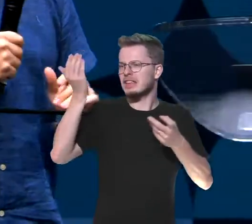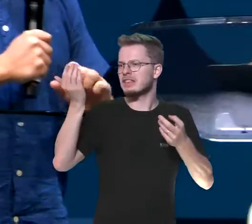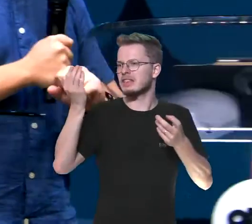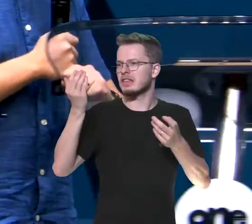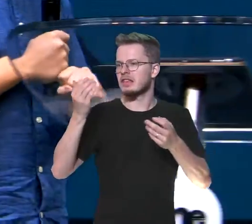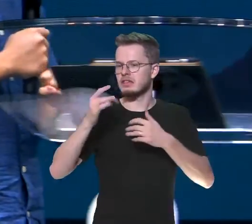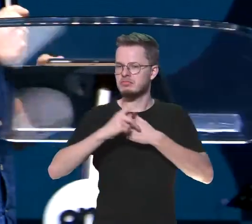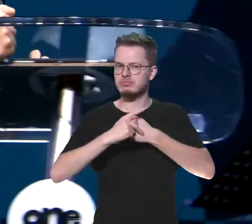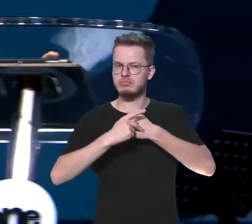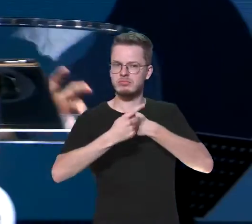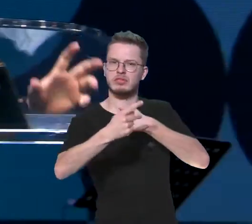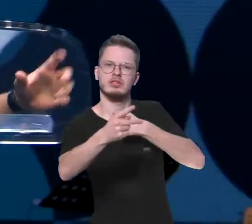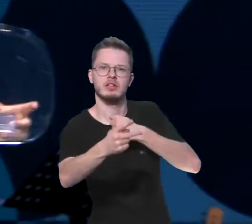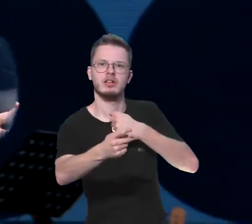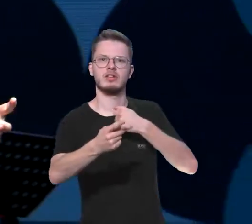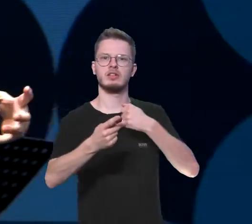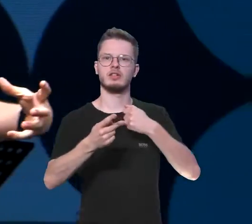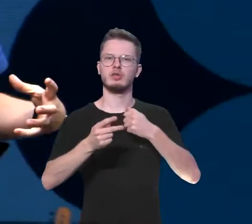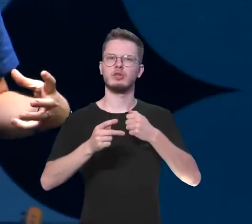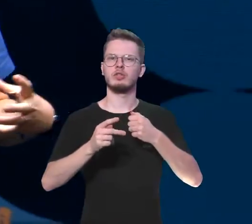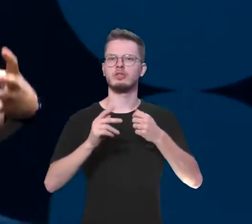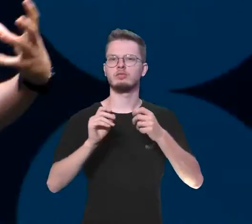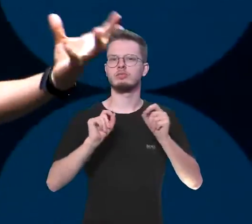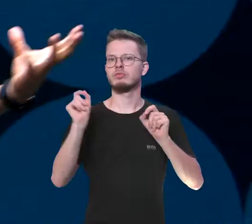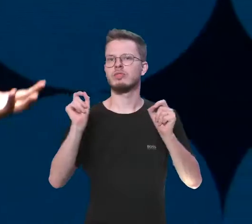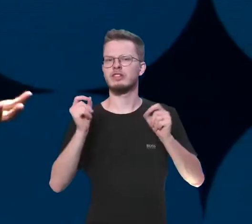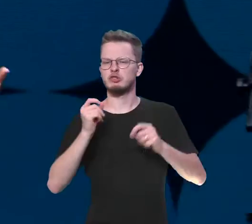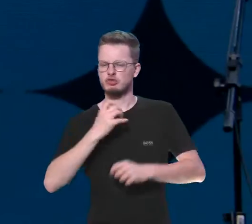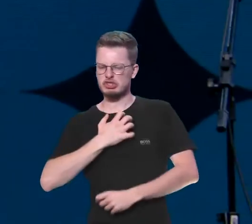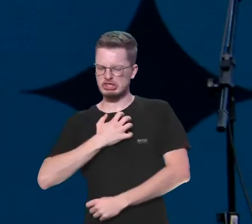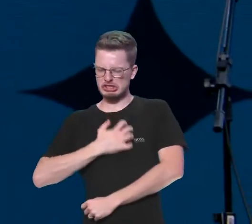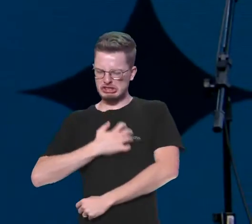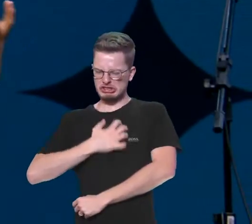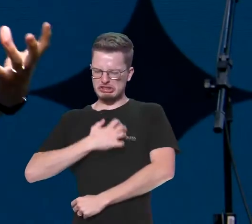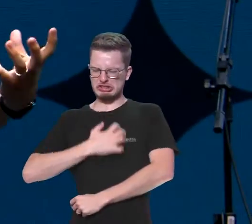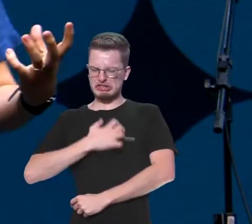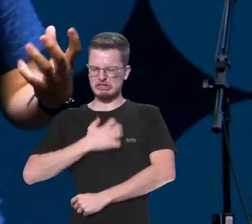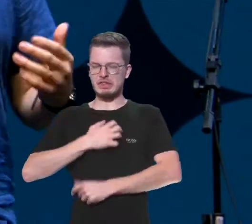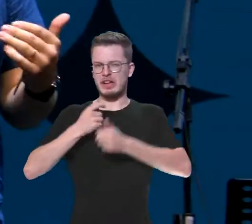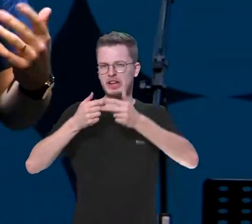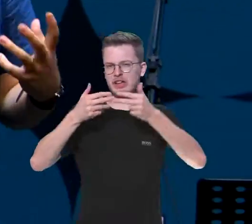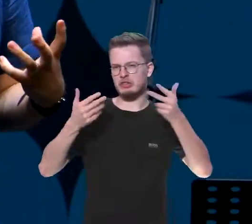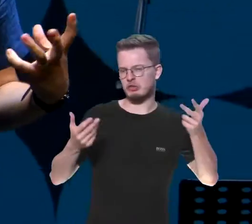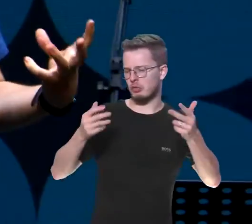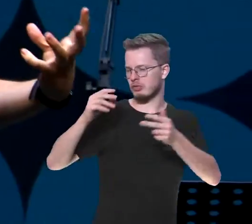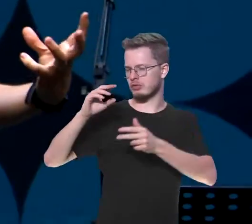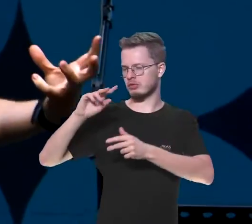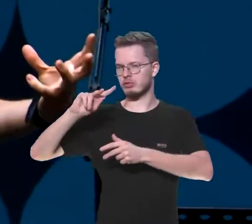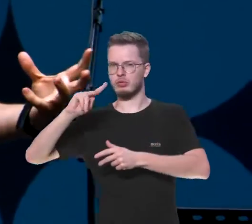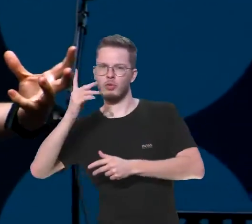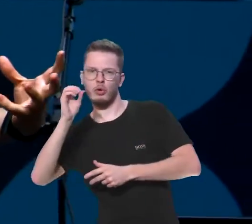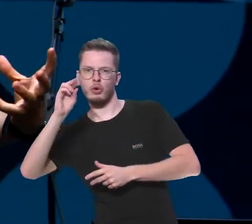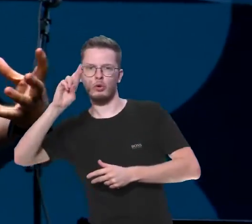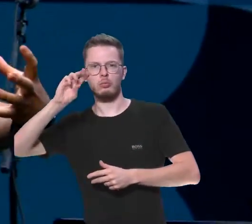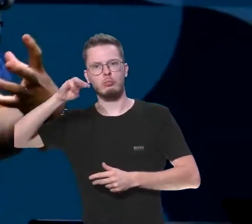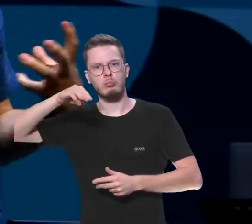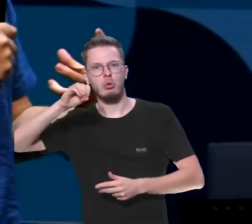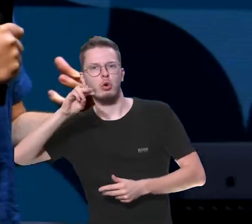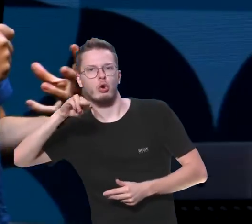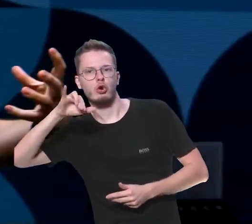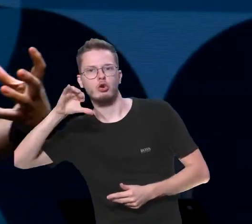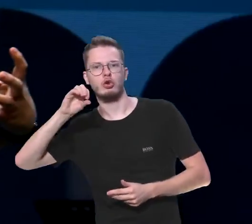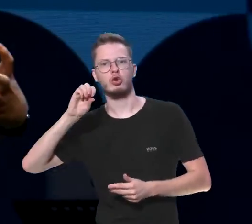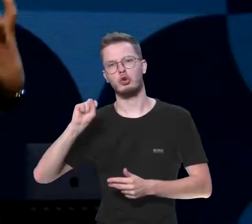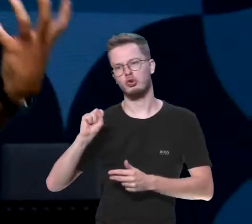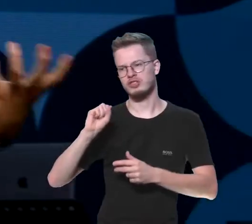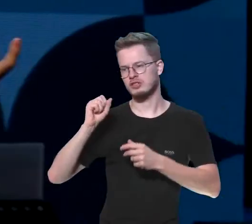exemplo, uma descarga de raiva. O cortisol é liberado, a adrenalina é liberada, o seu corpo entra como se fosse num